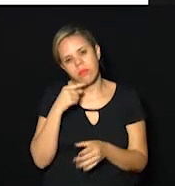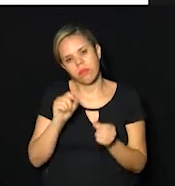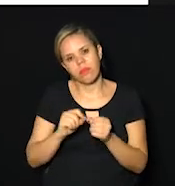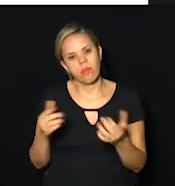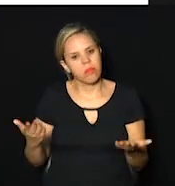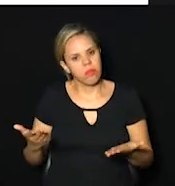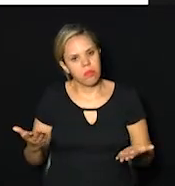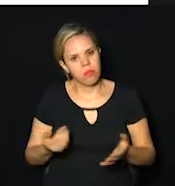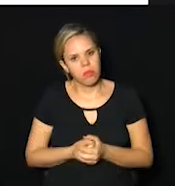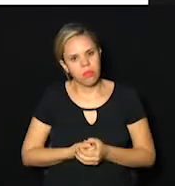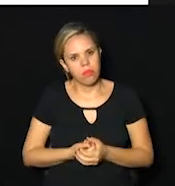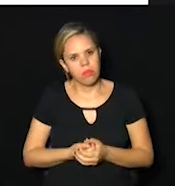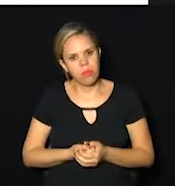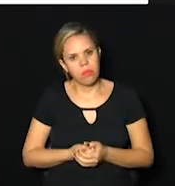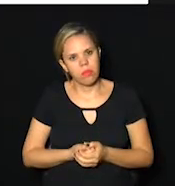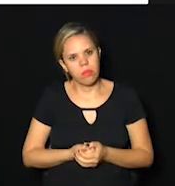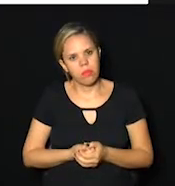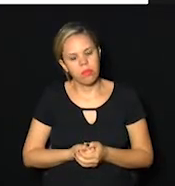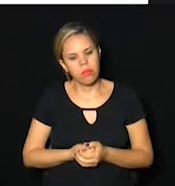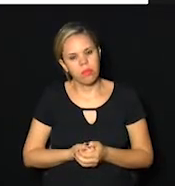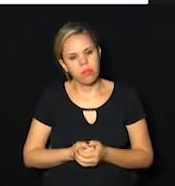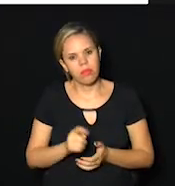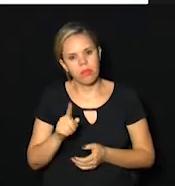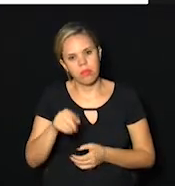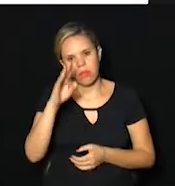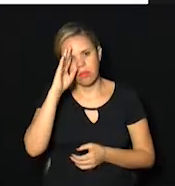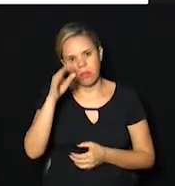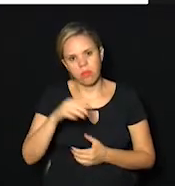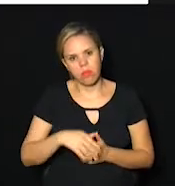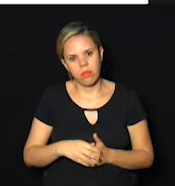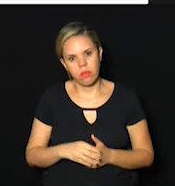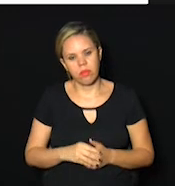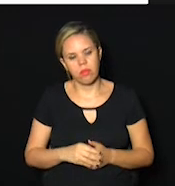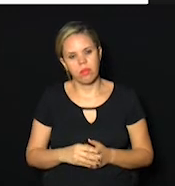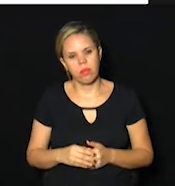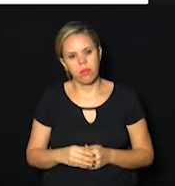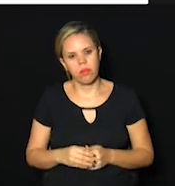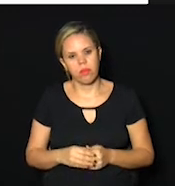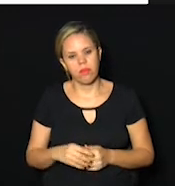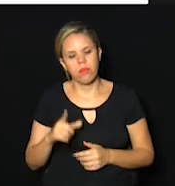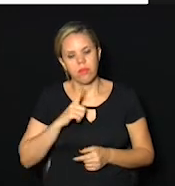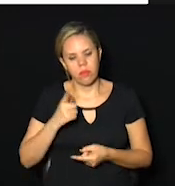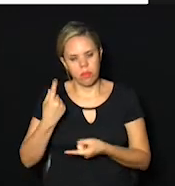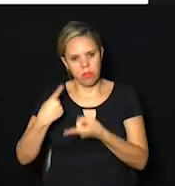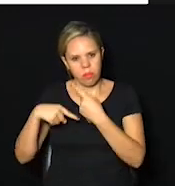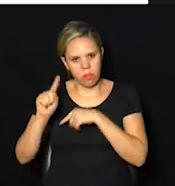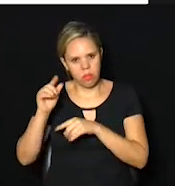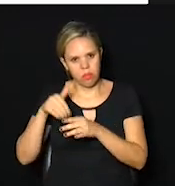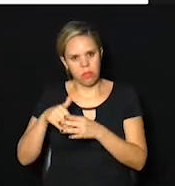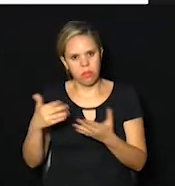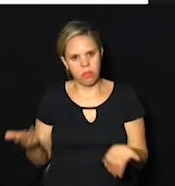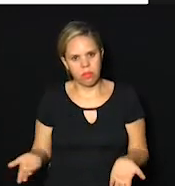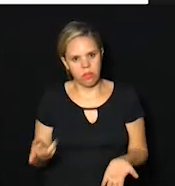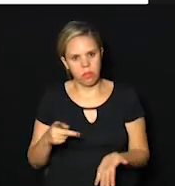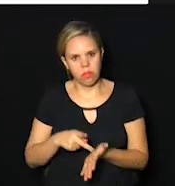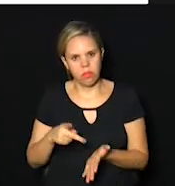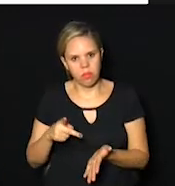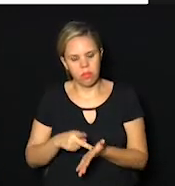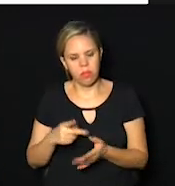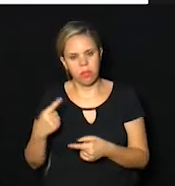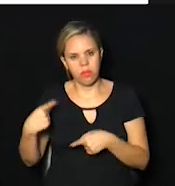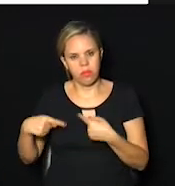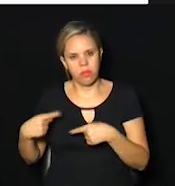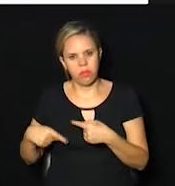agora. Isso é essencial para que haja sucesso eleitoral, na verdade, sucesso político